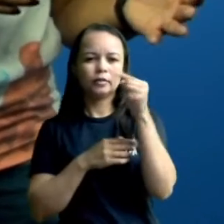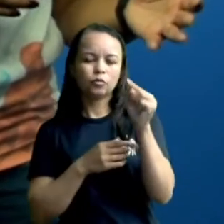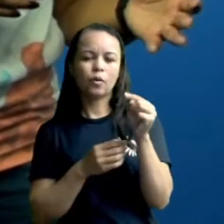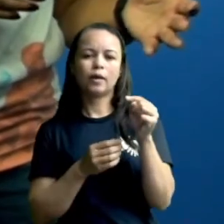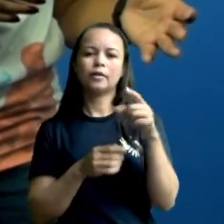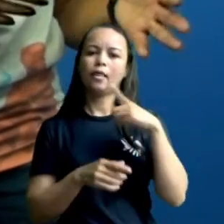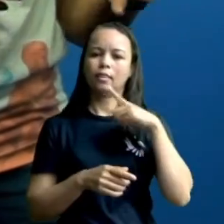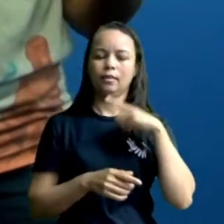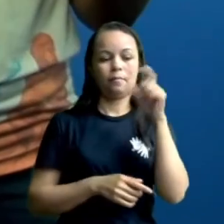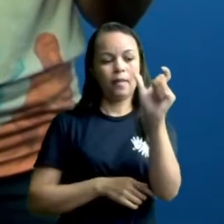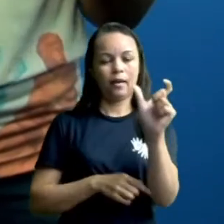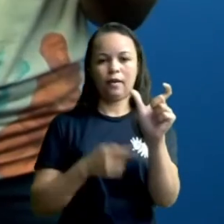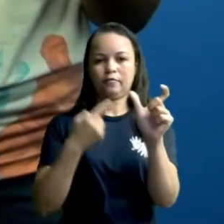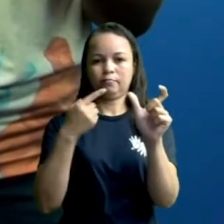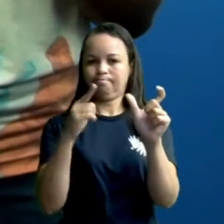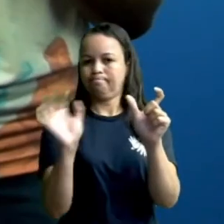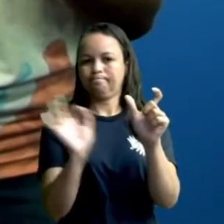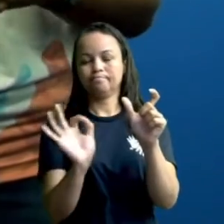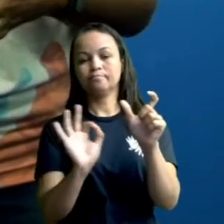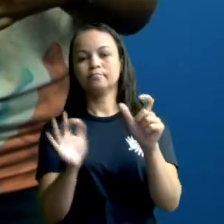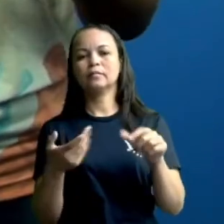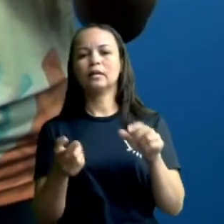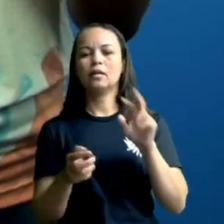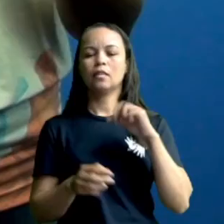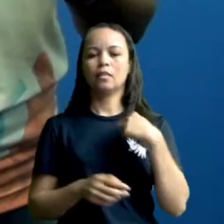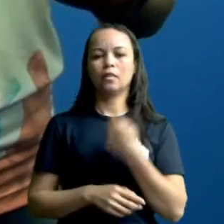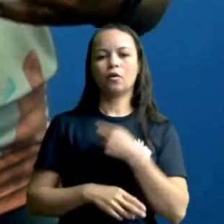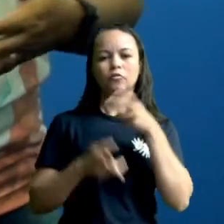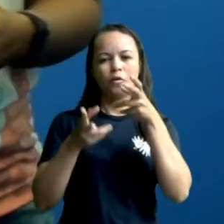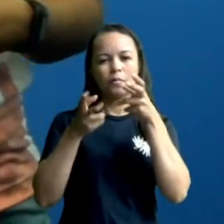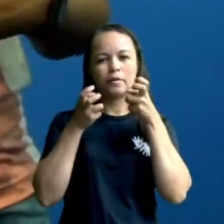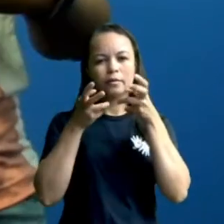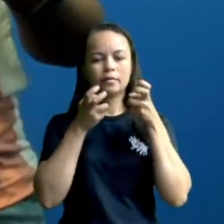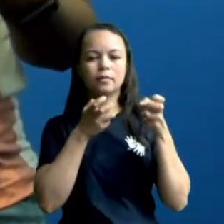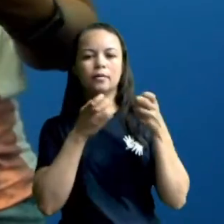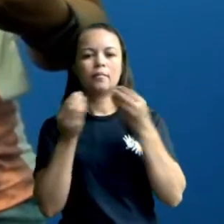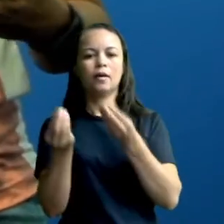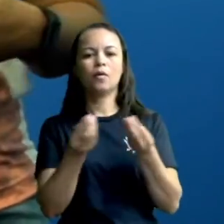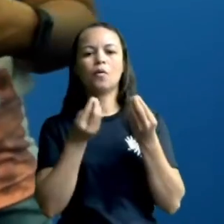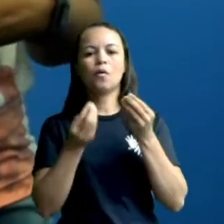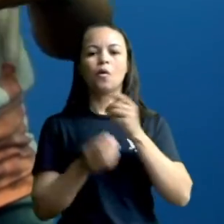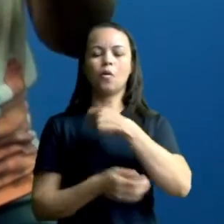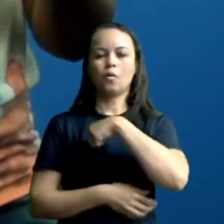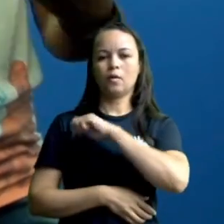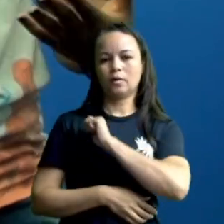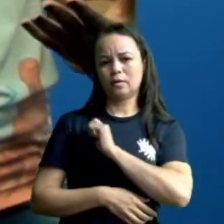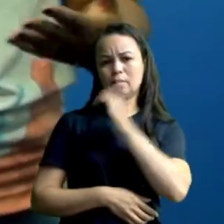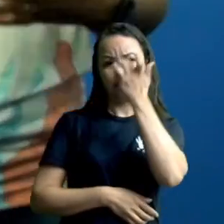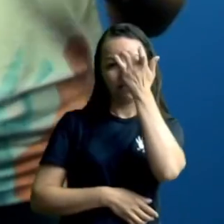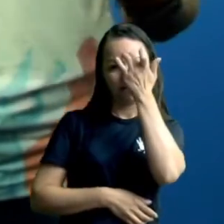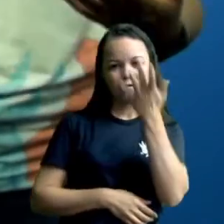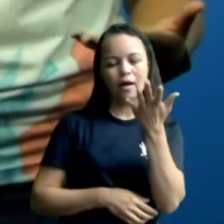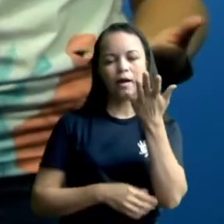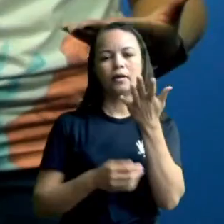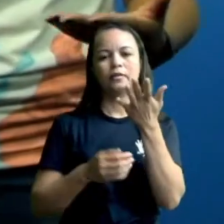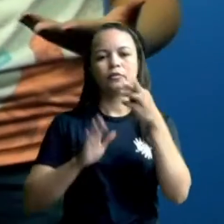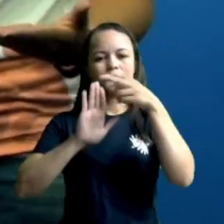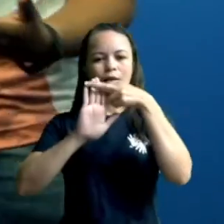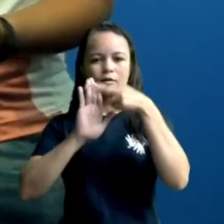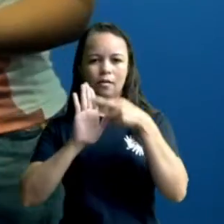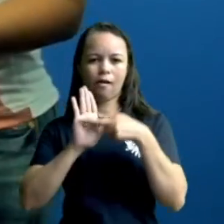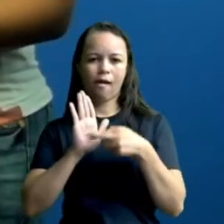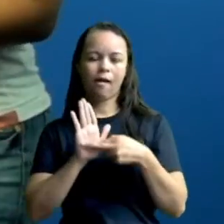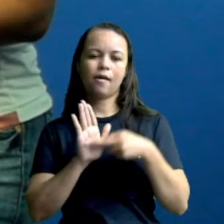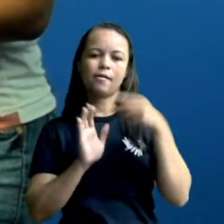que não é acentuada. E aí a gente vai ver e vocês vão perceber como em língua espanhola é bem facinho essas regras